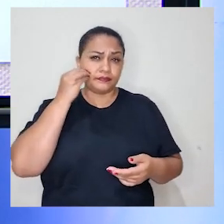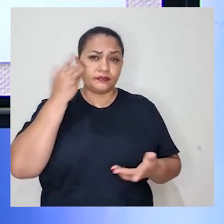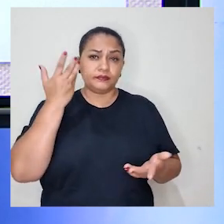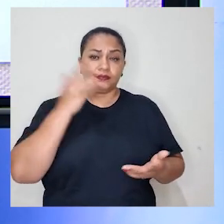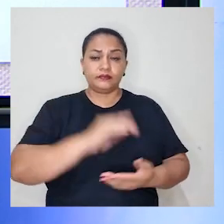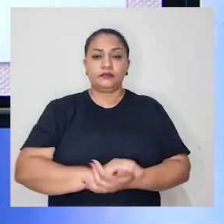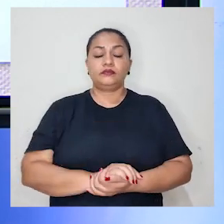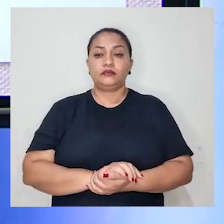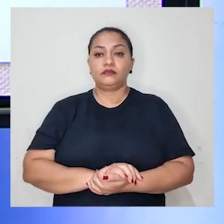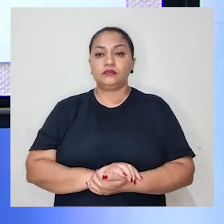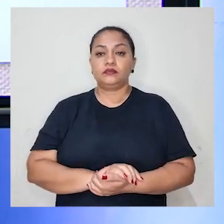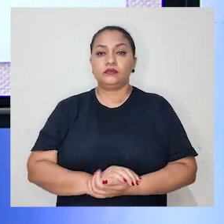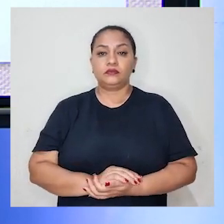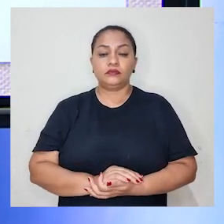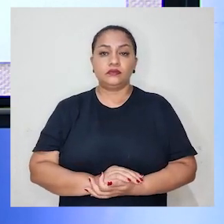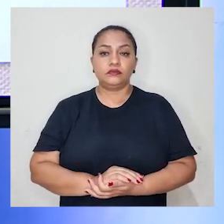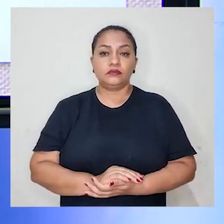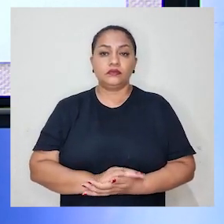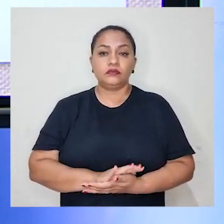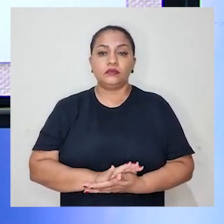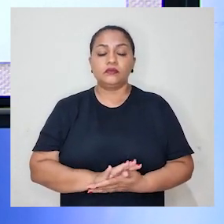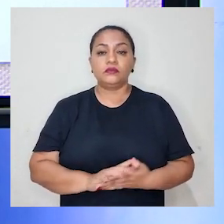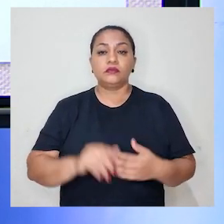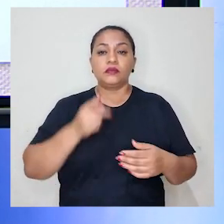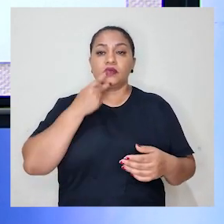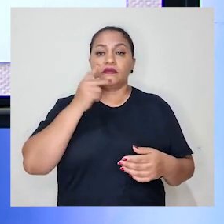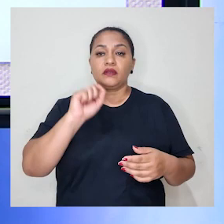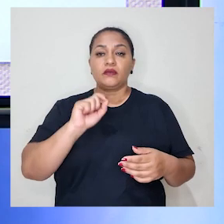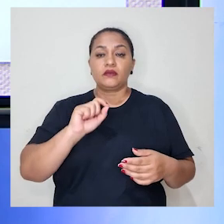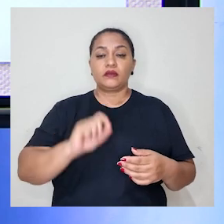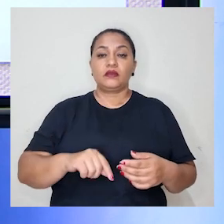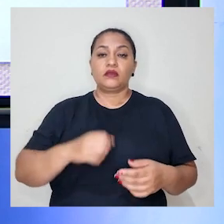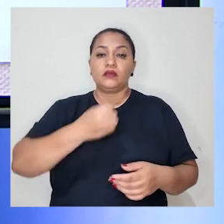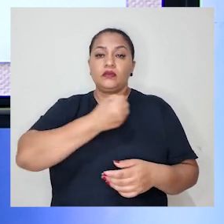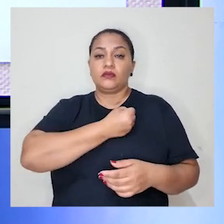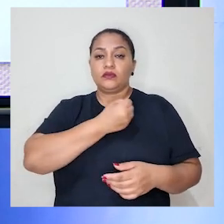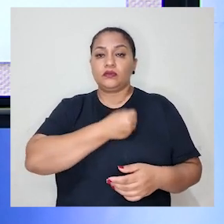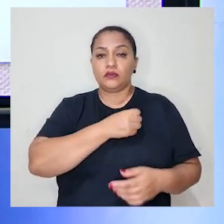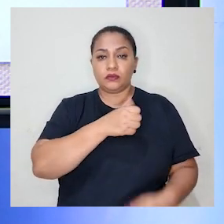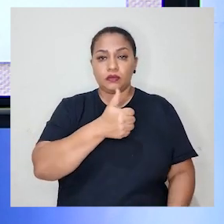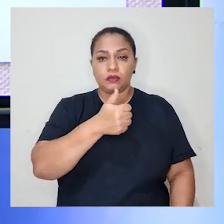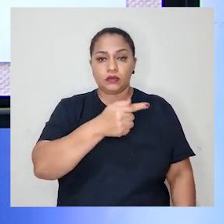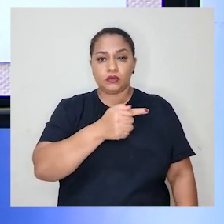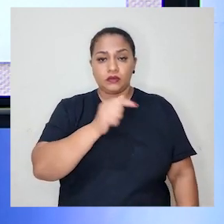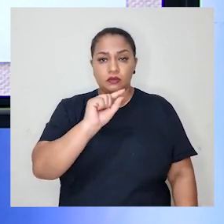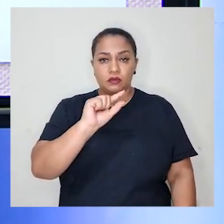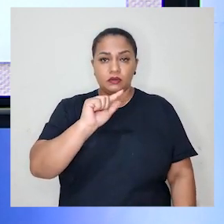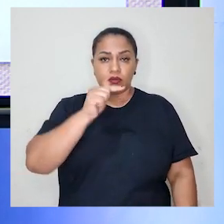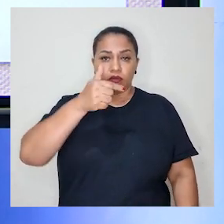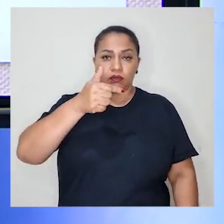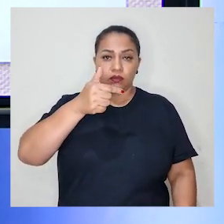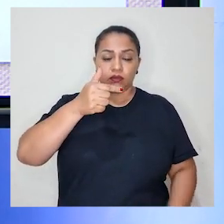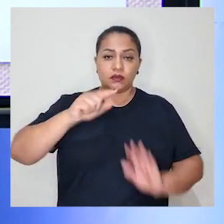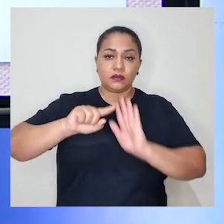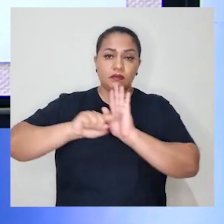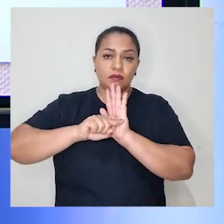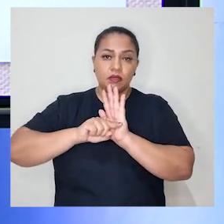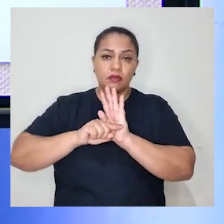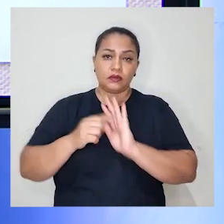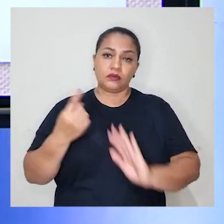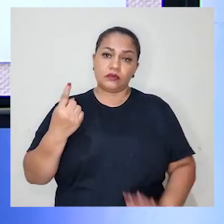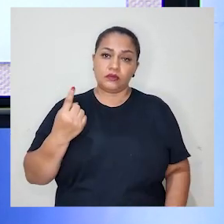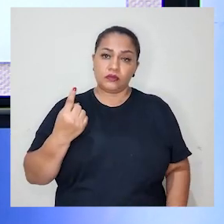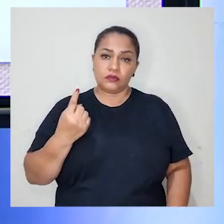né? Ele fala aqui o quadrado do número 17 menos